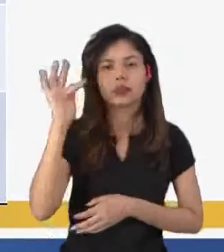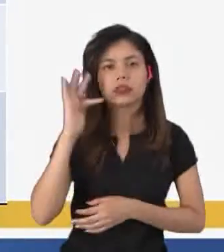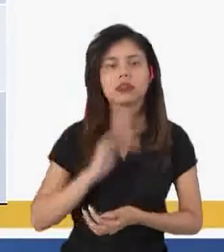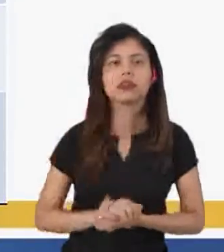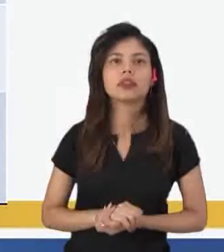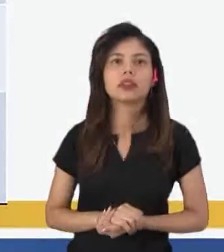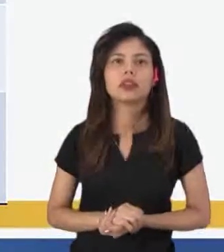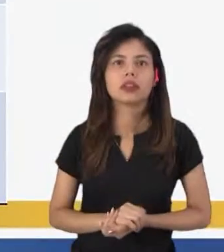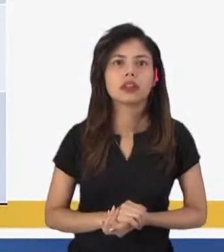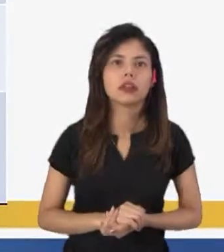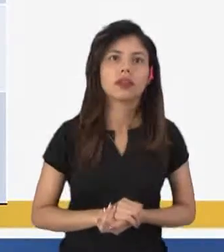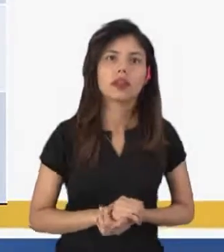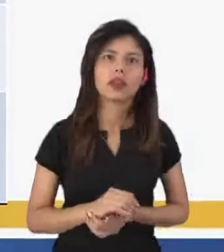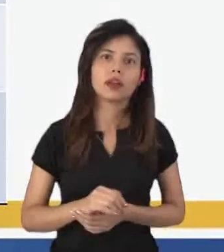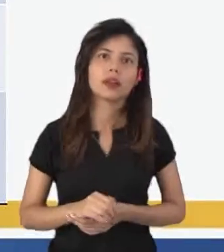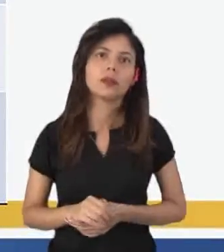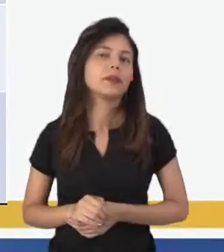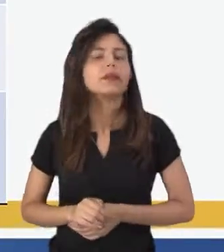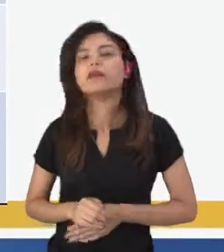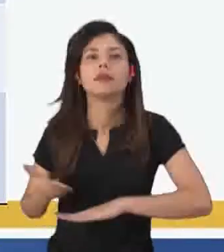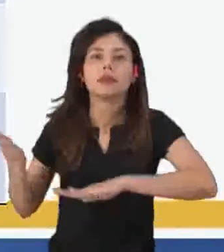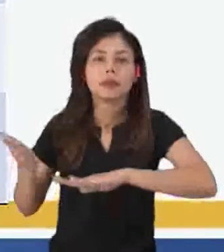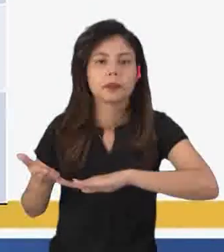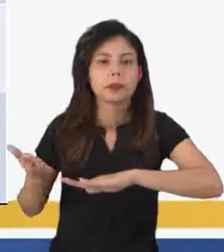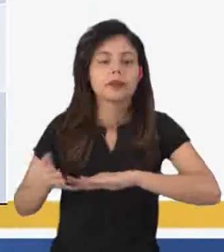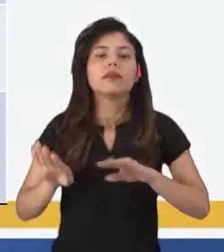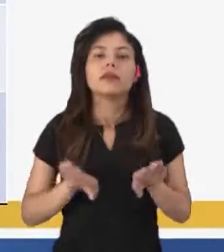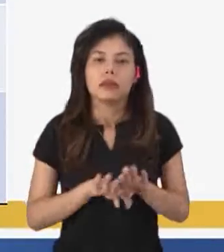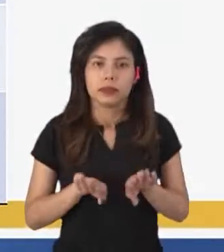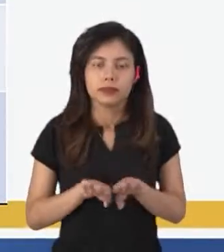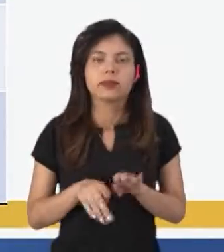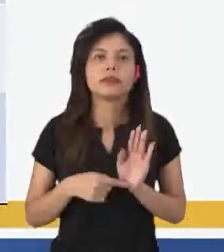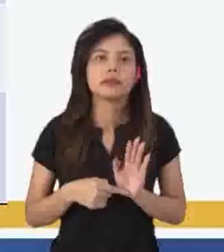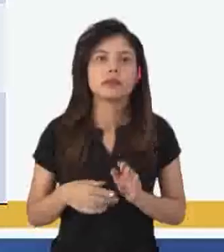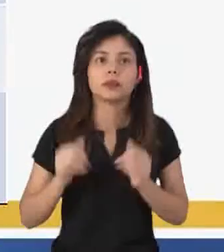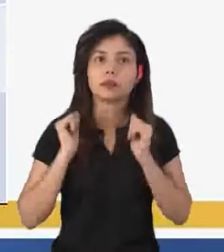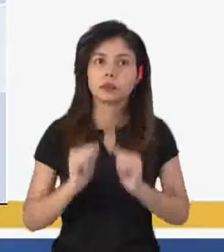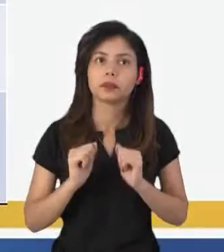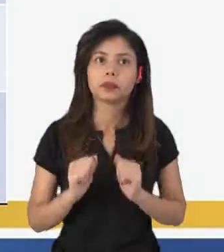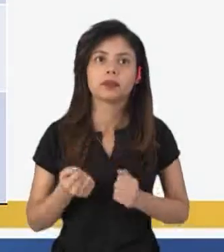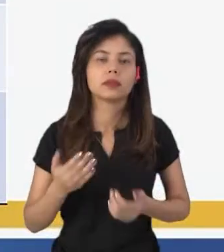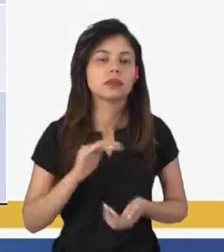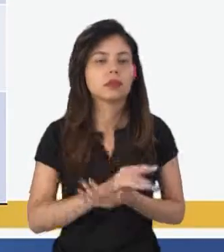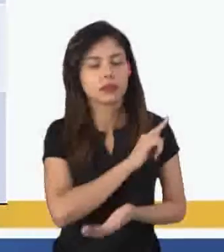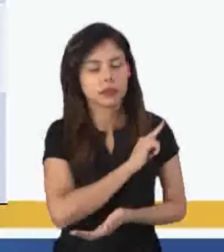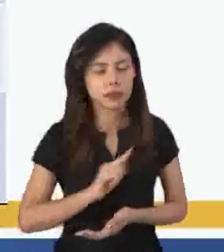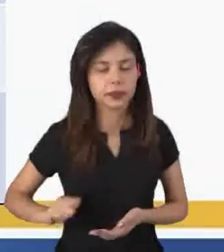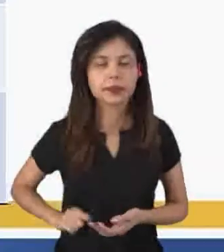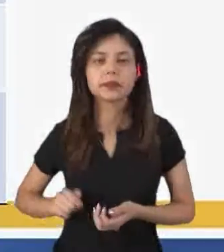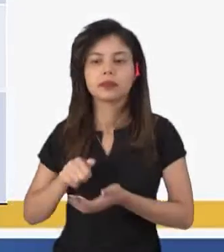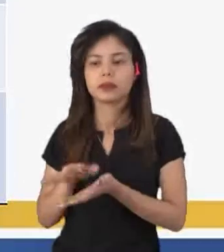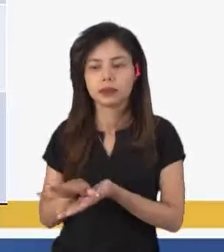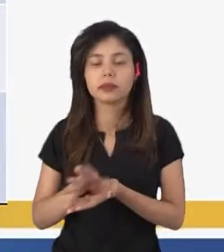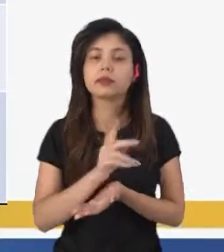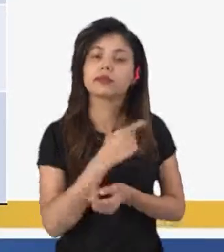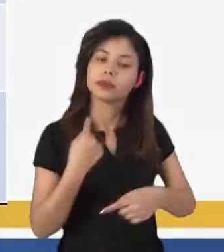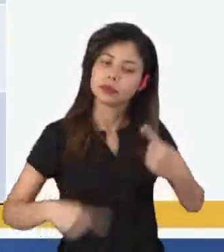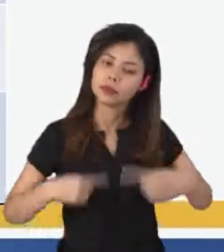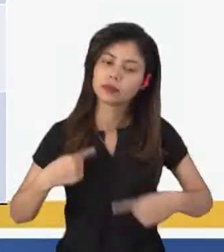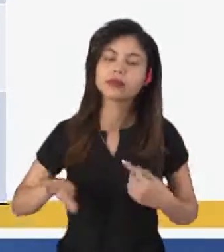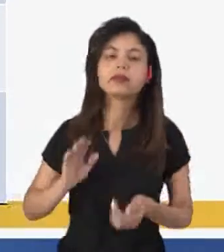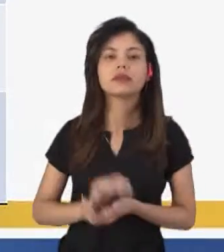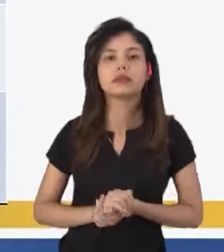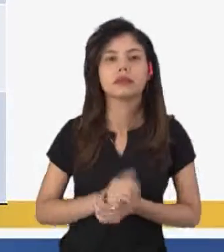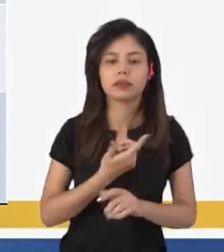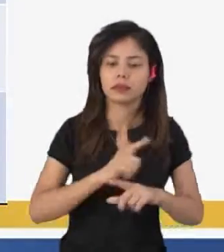período contemporâneo, né? A Revolução Francesa permite a implantação dos governos nacionais, com a expansão da política, a